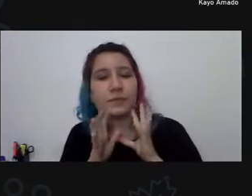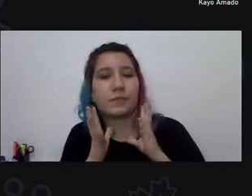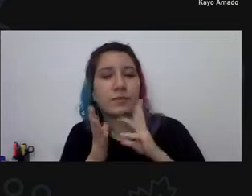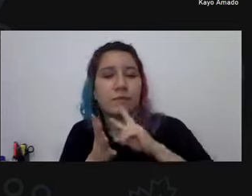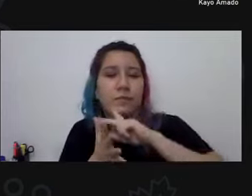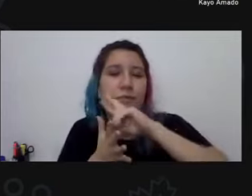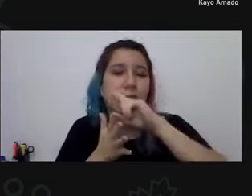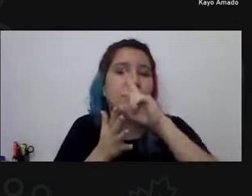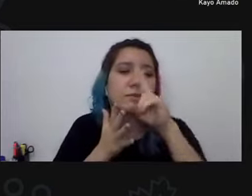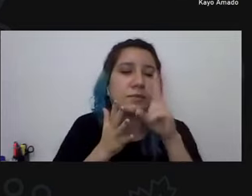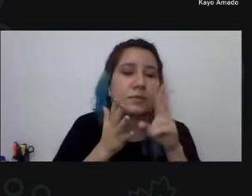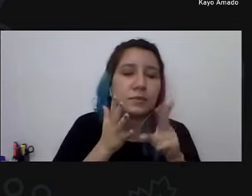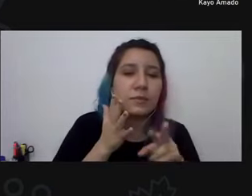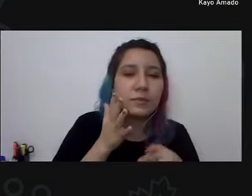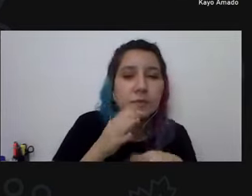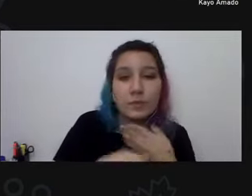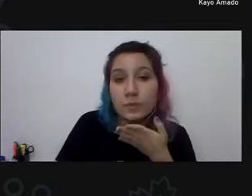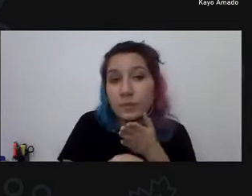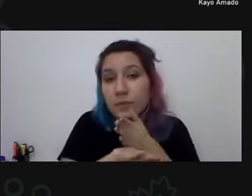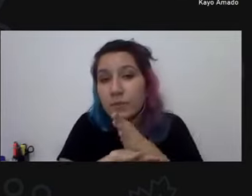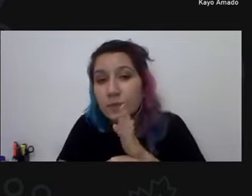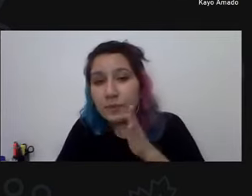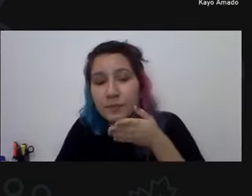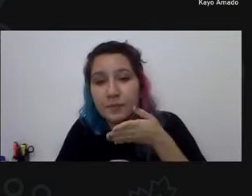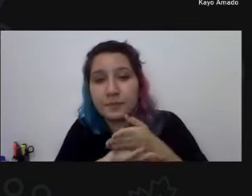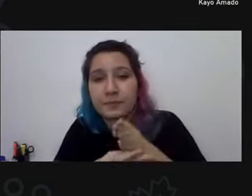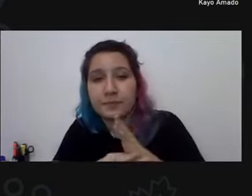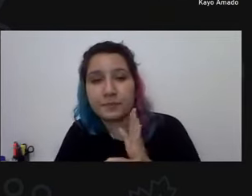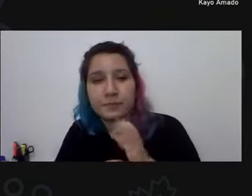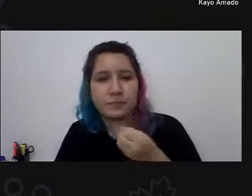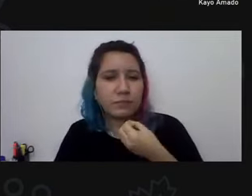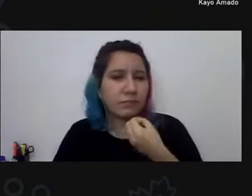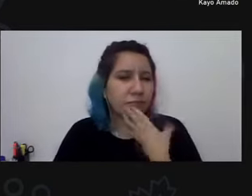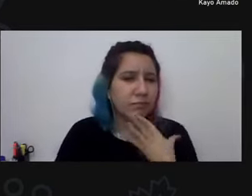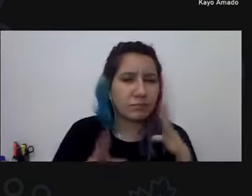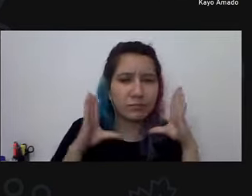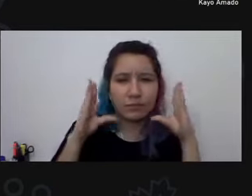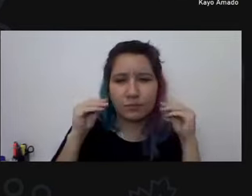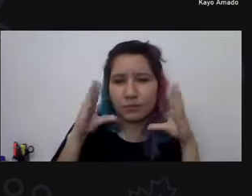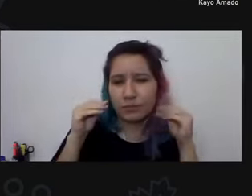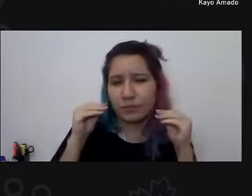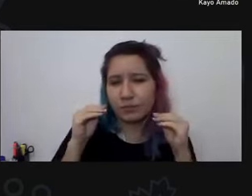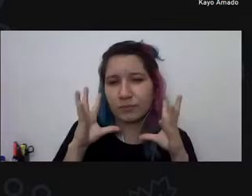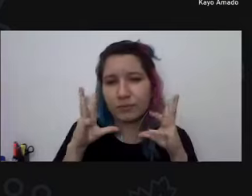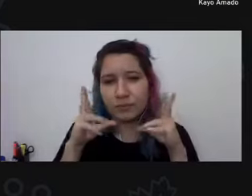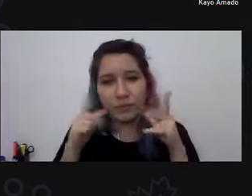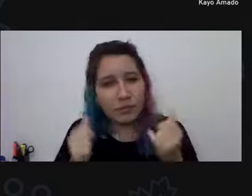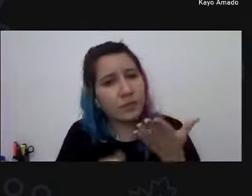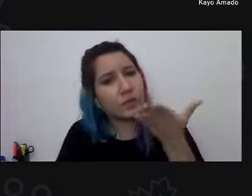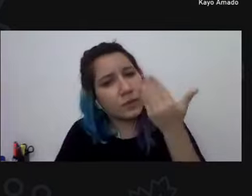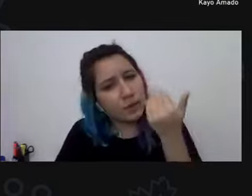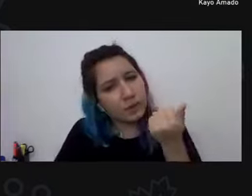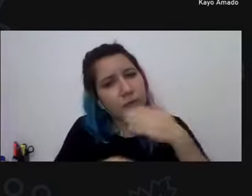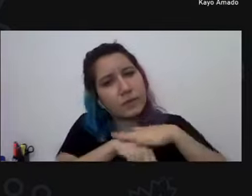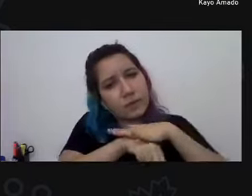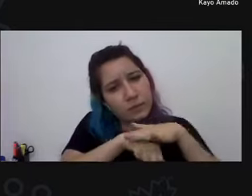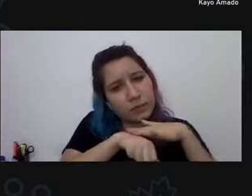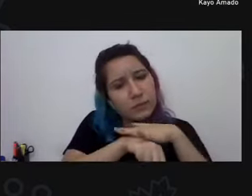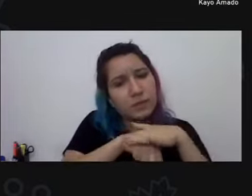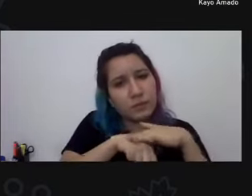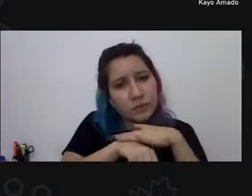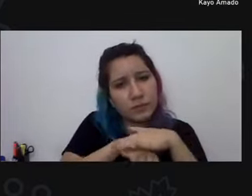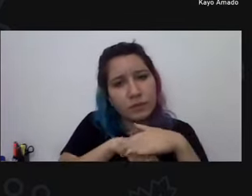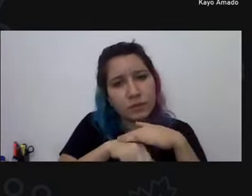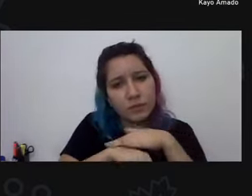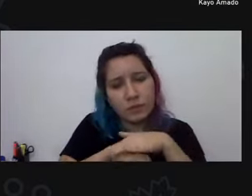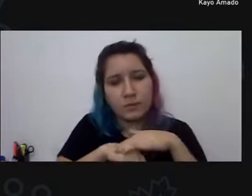noite, Cidinha. Boa noite, José. Boa noite, todo mundo. Vem discutir turismo com a gente, compartilha essa